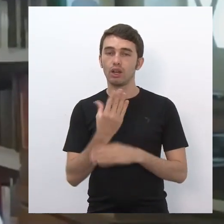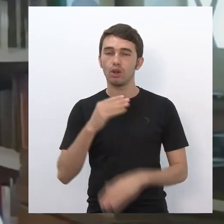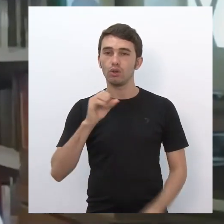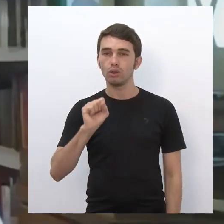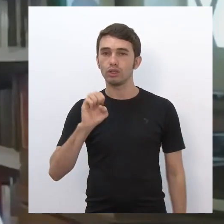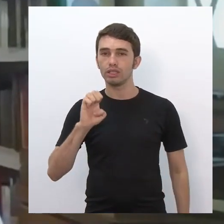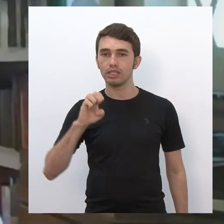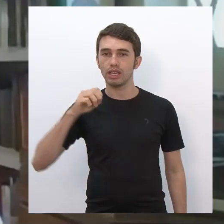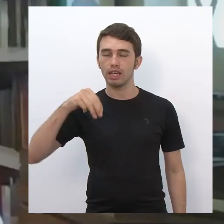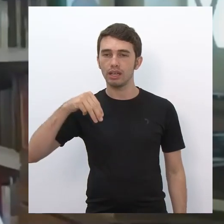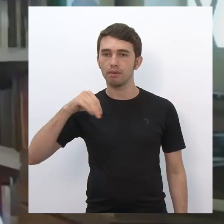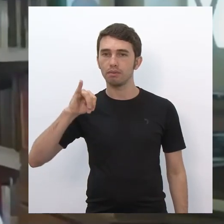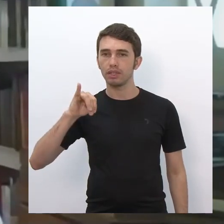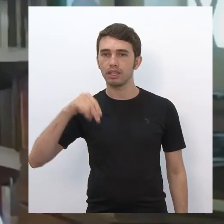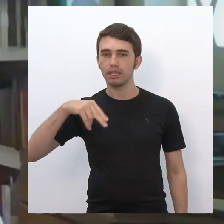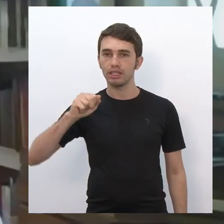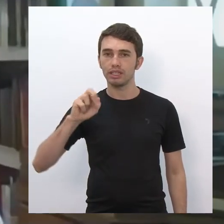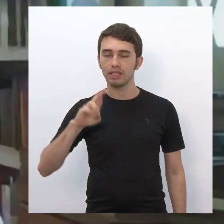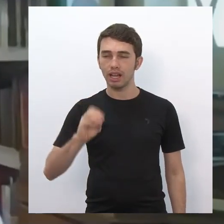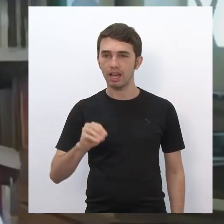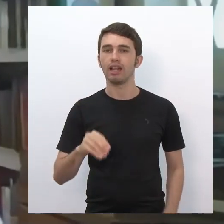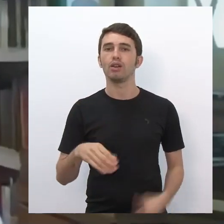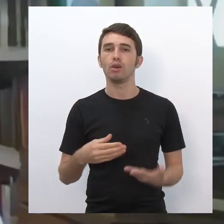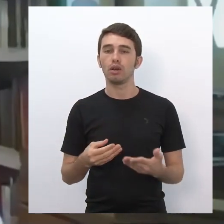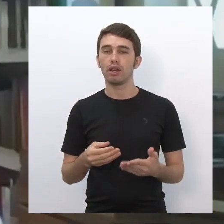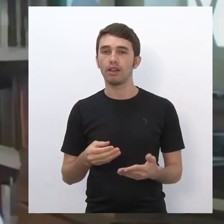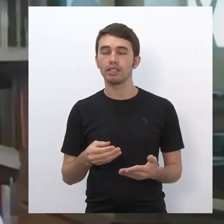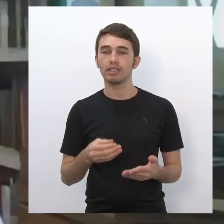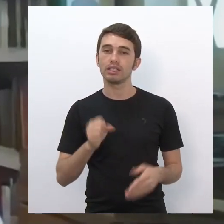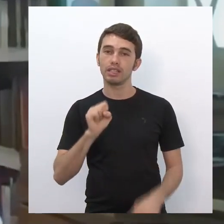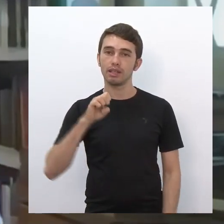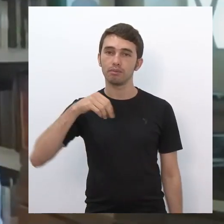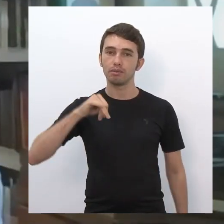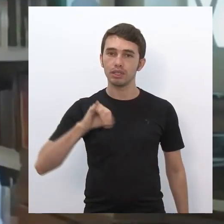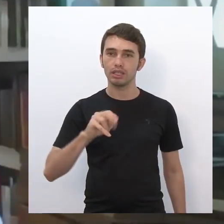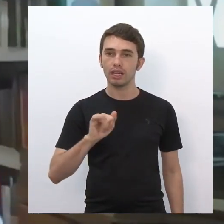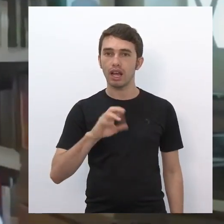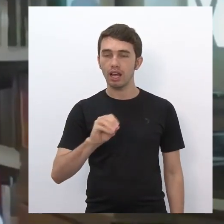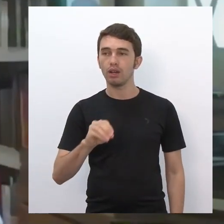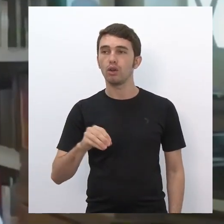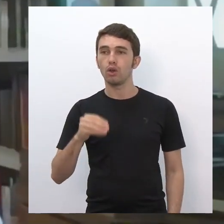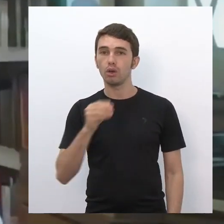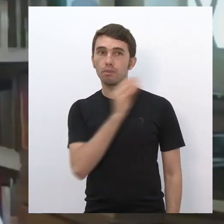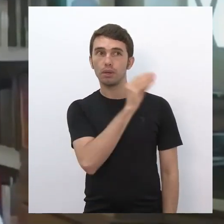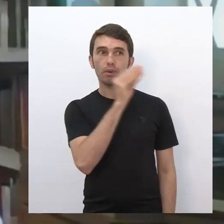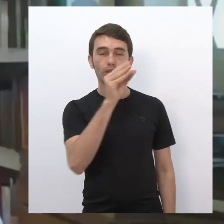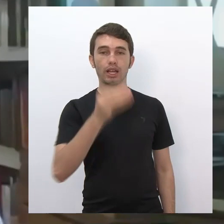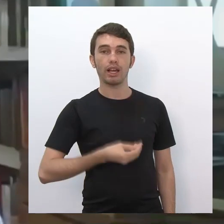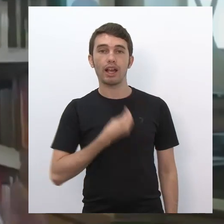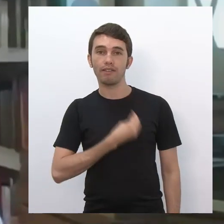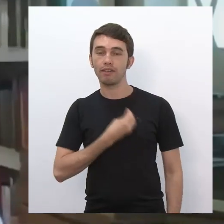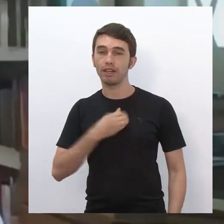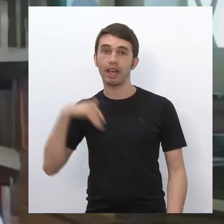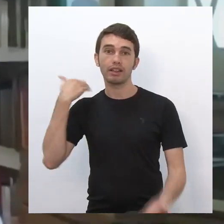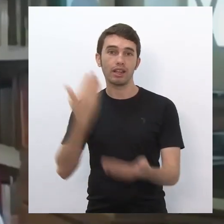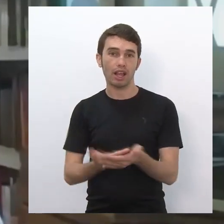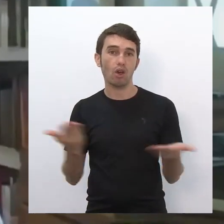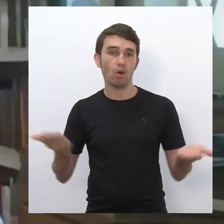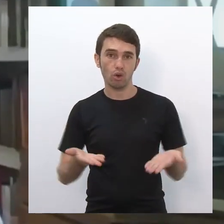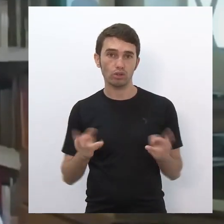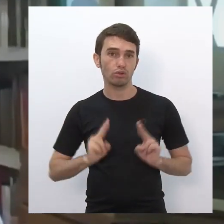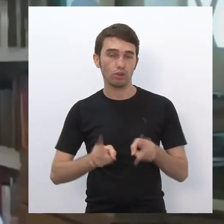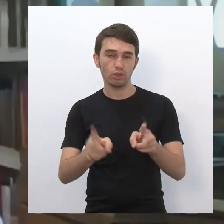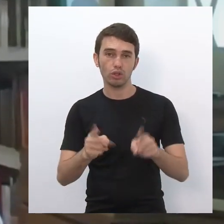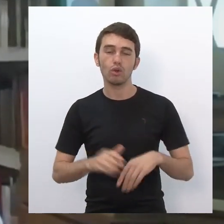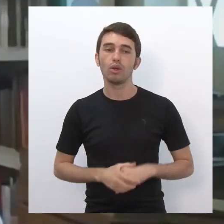chamado Seminário Biblioteca Viva, que existe até hoje, e que a gente mantém até hoje, que é um grande campo de troca